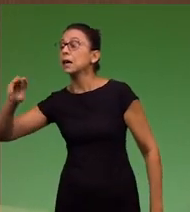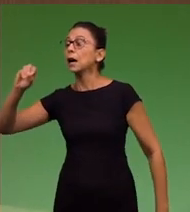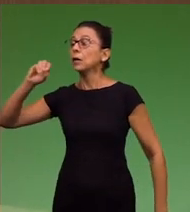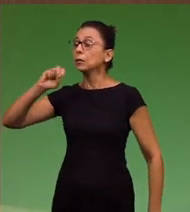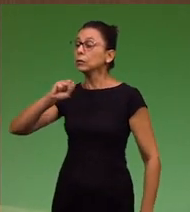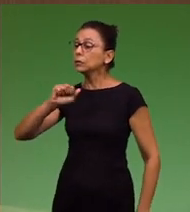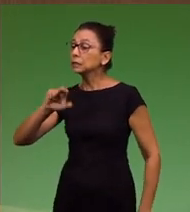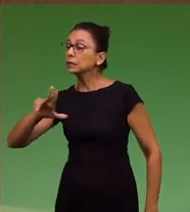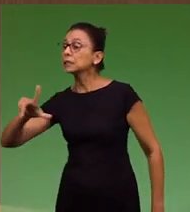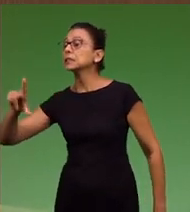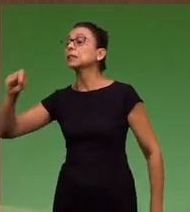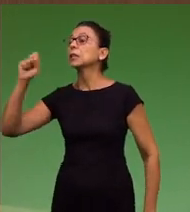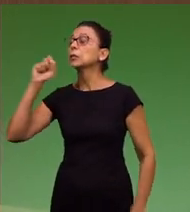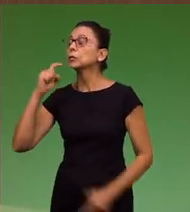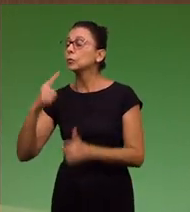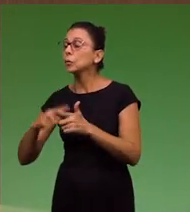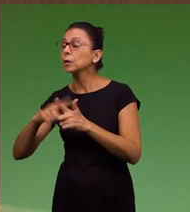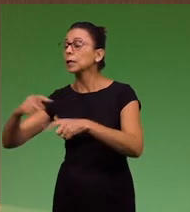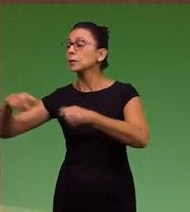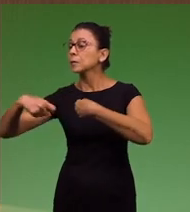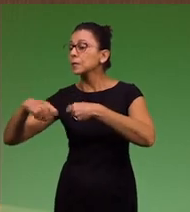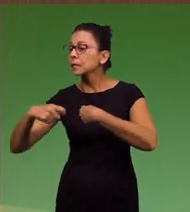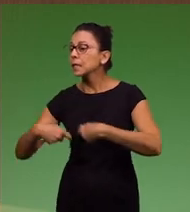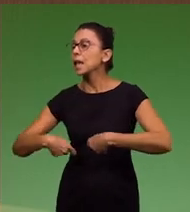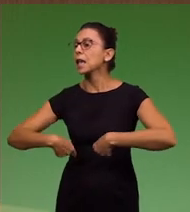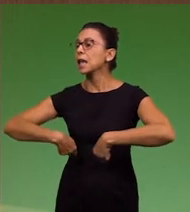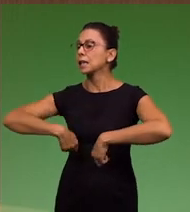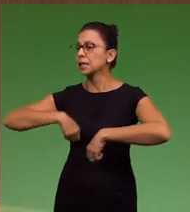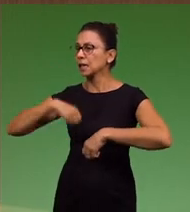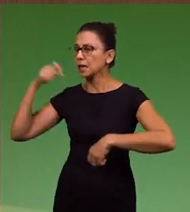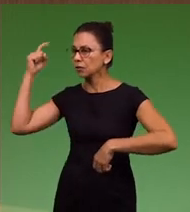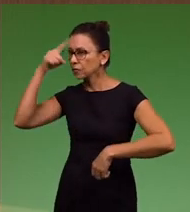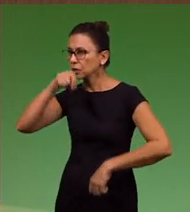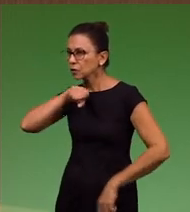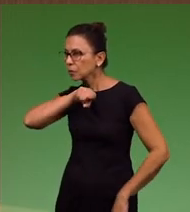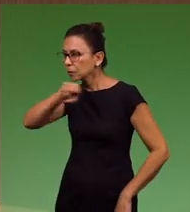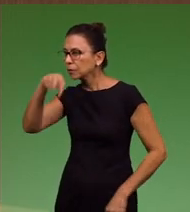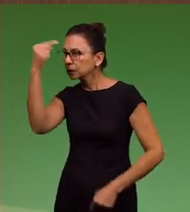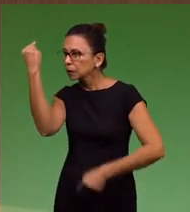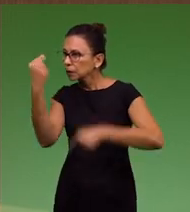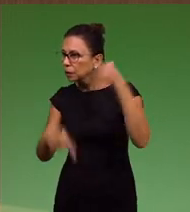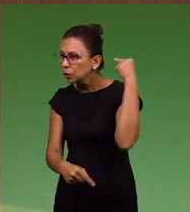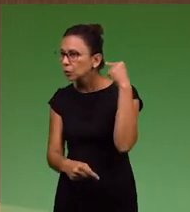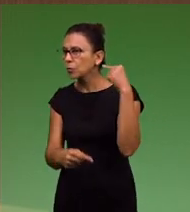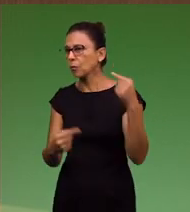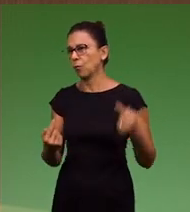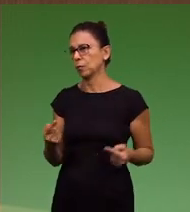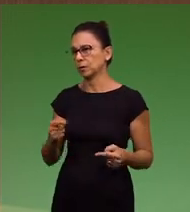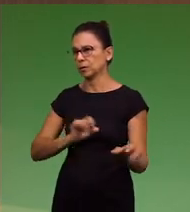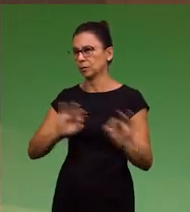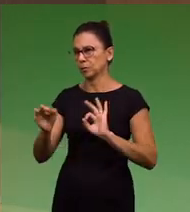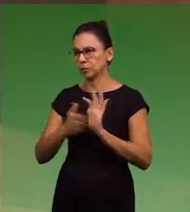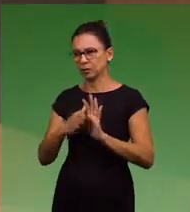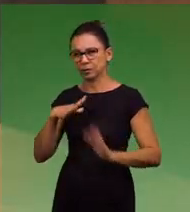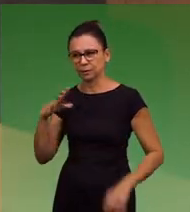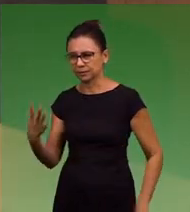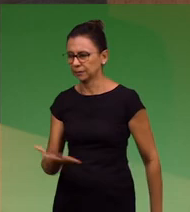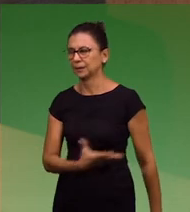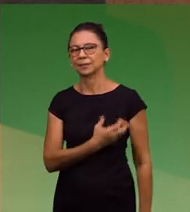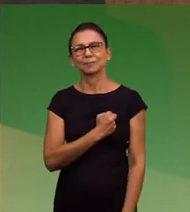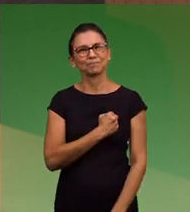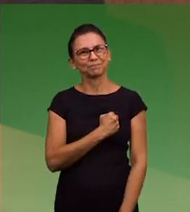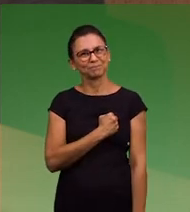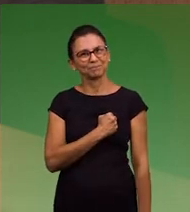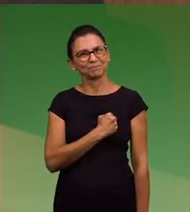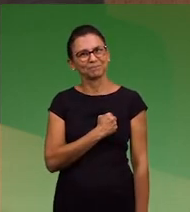persegues? Duro para ti recalcitrar contra os aguilhões. Ali ele teve um encontro, ali ele descobriu que ele foi eleito por Deus.